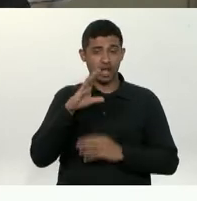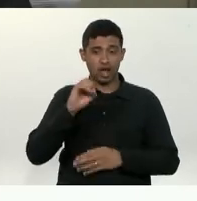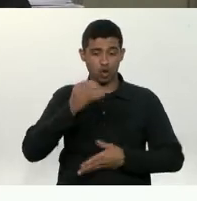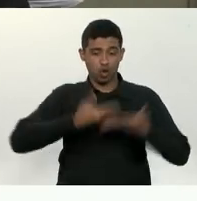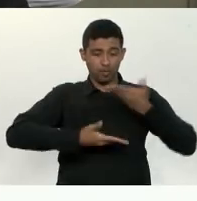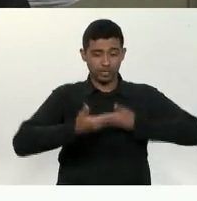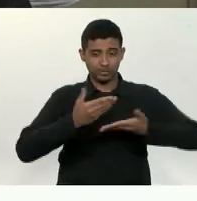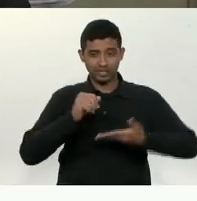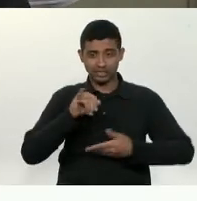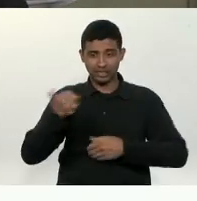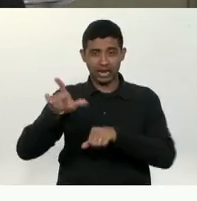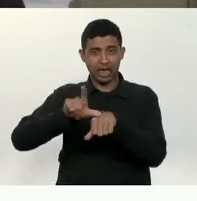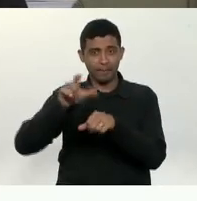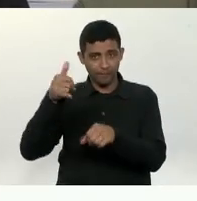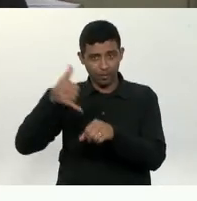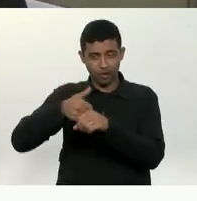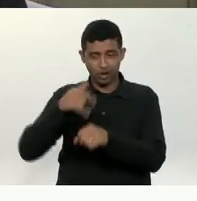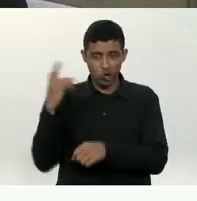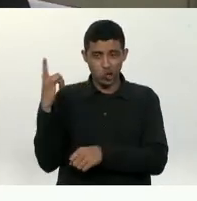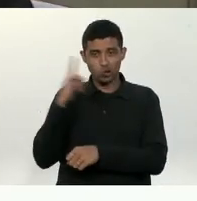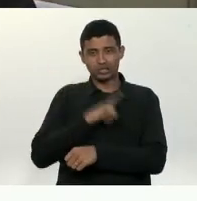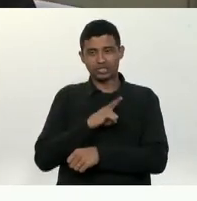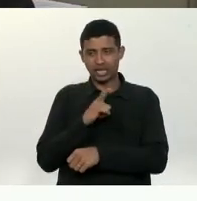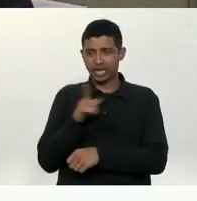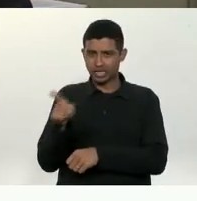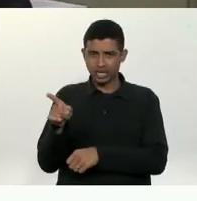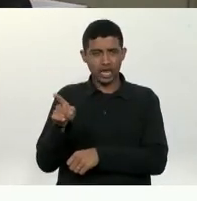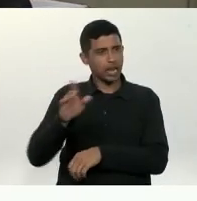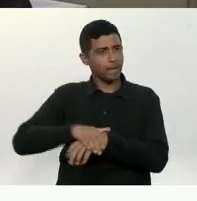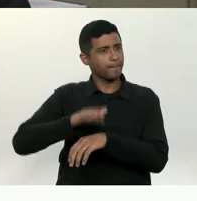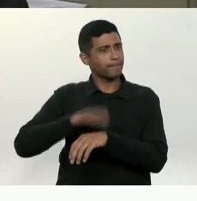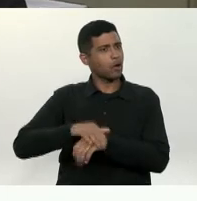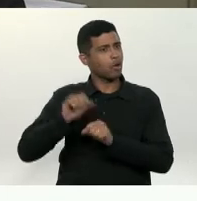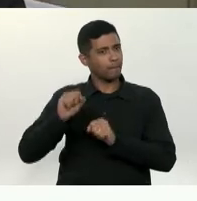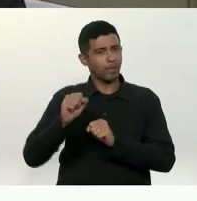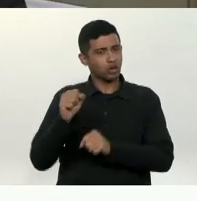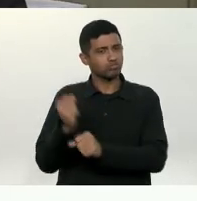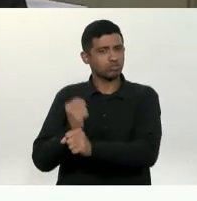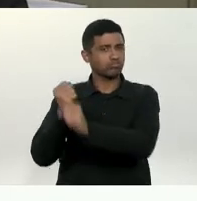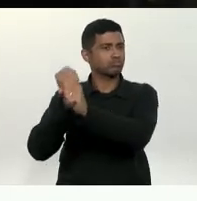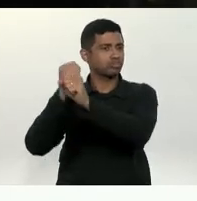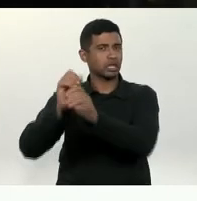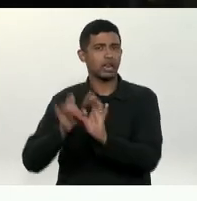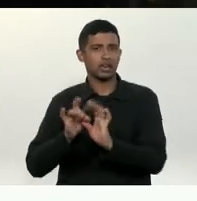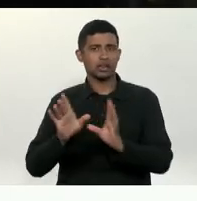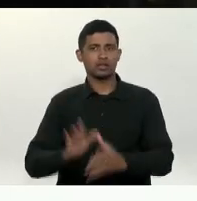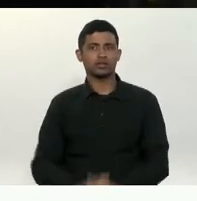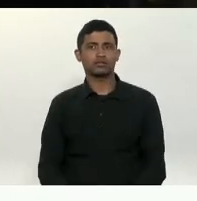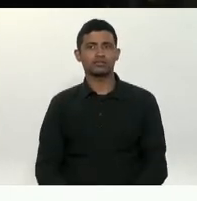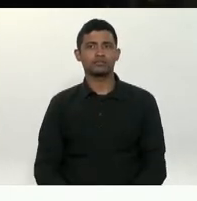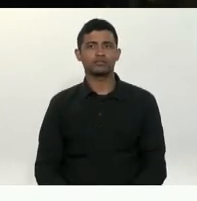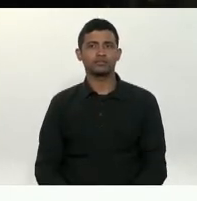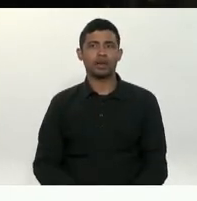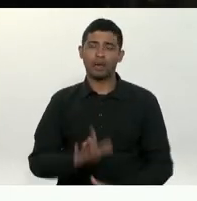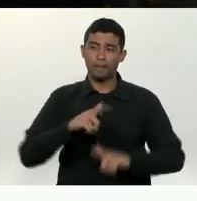tivesse recurso para pagar a SEG para que ela faça o investimento, ele próprio vai fazer o investimento. O problema é a obrigatoriedade. Não,